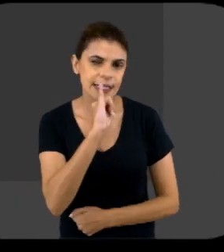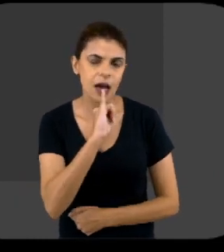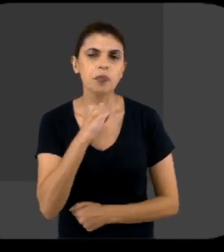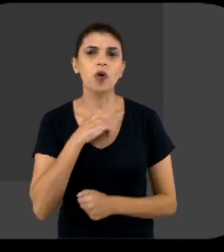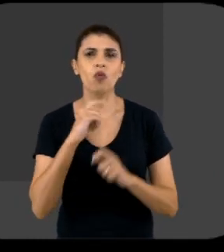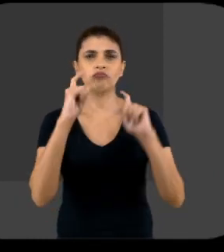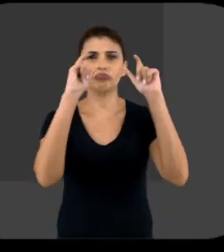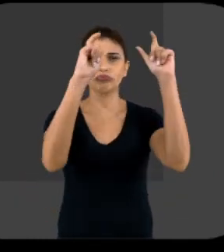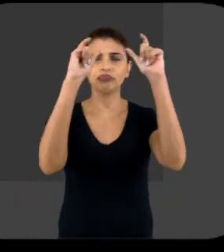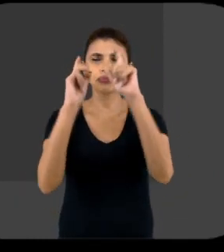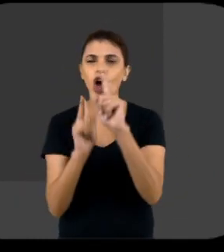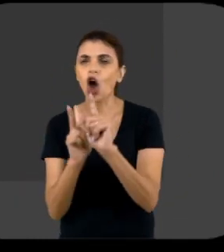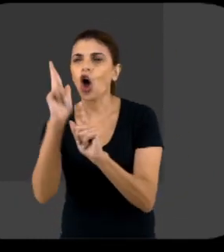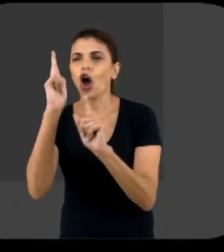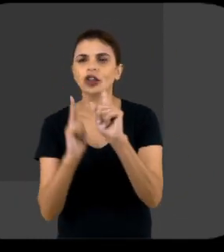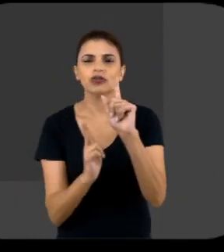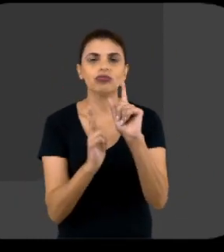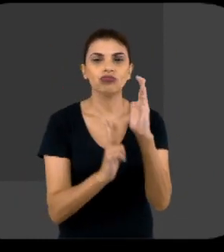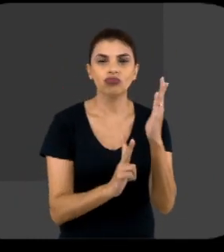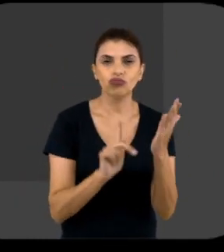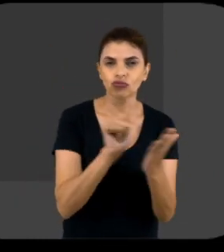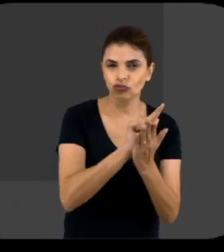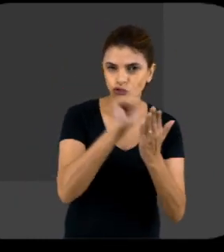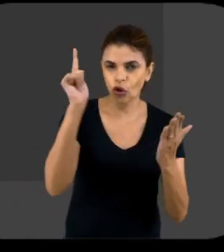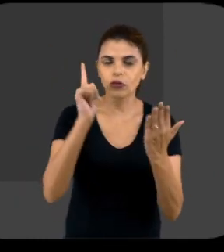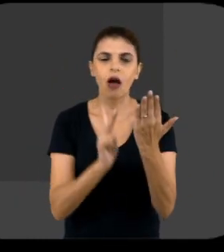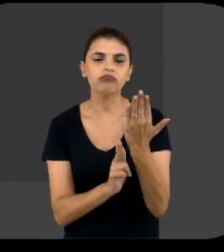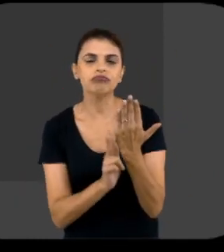exemplos aqui, são exemplos